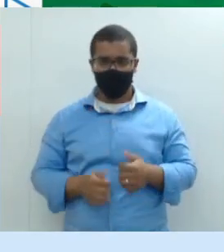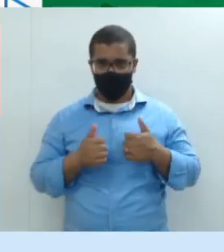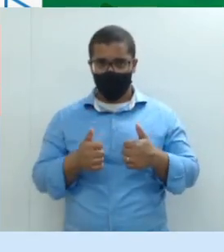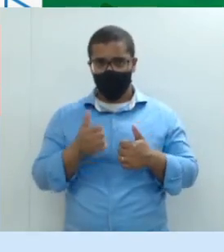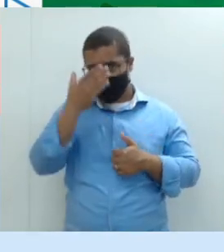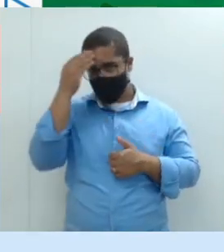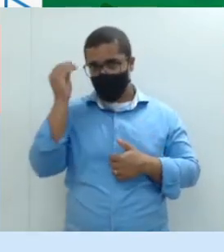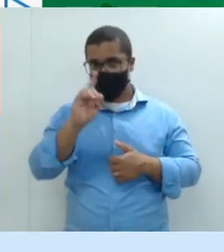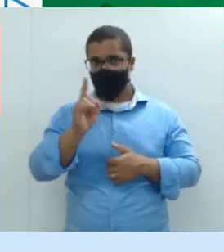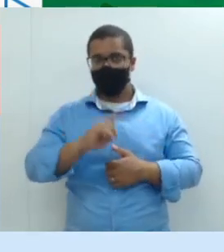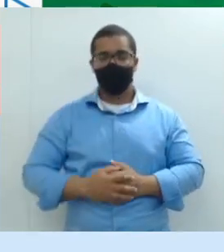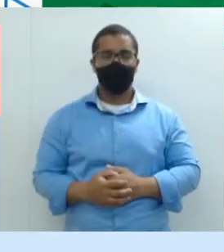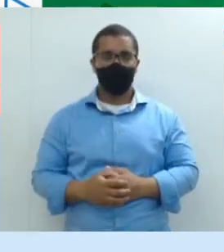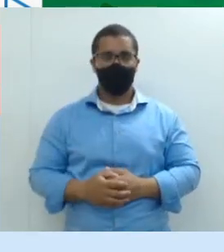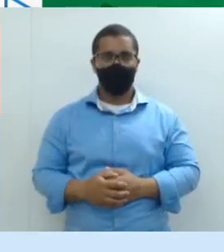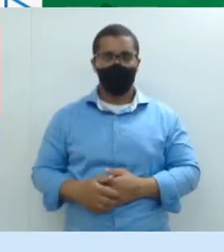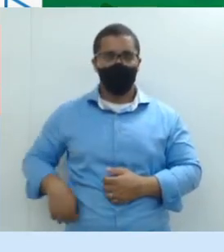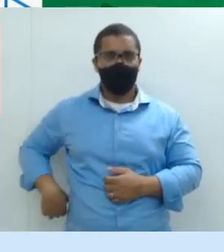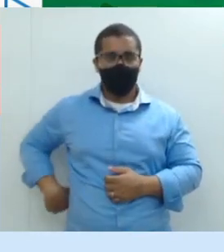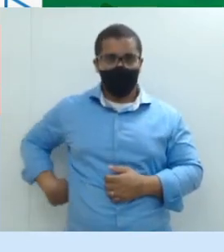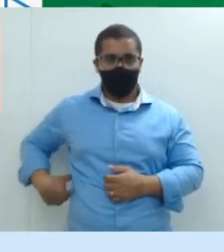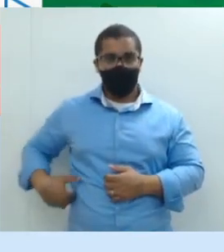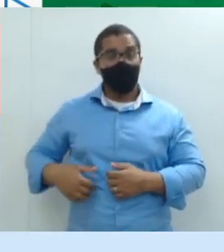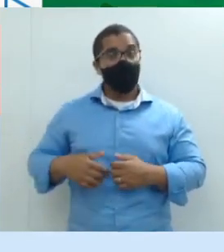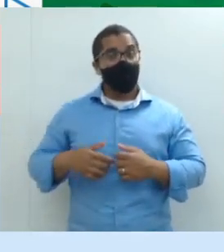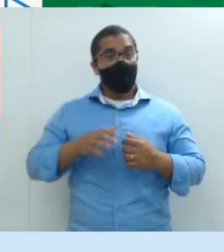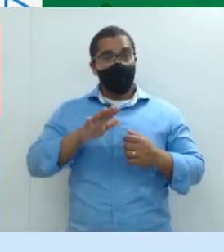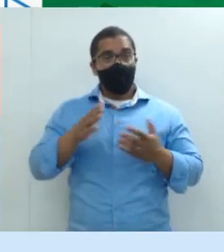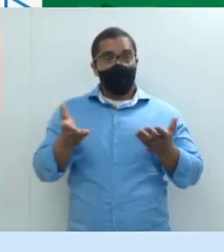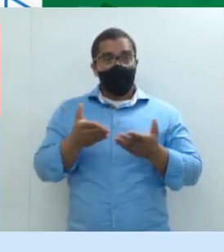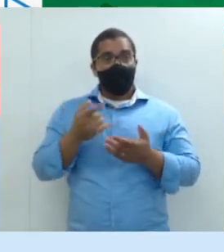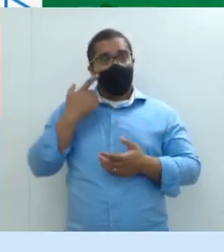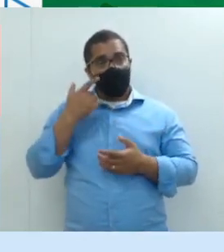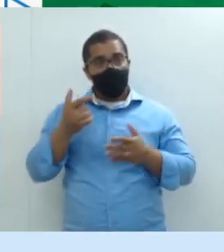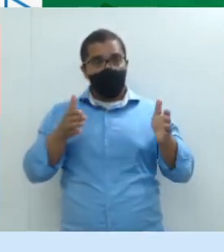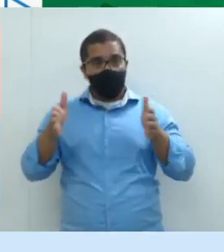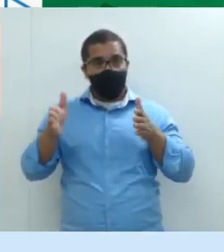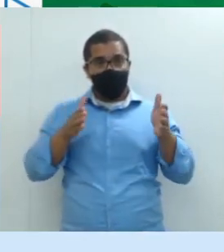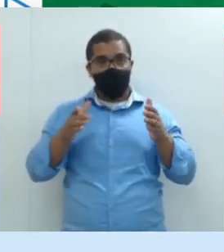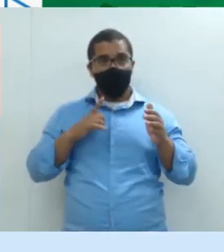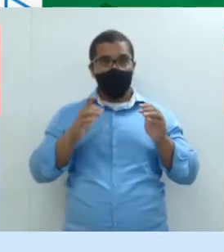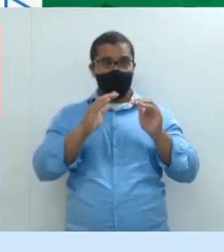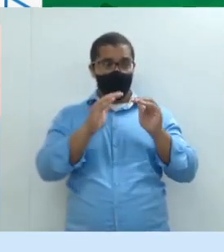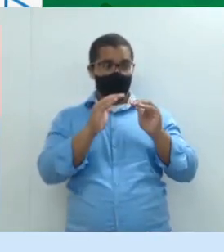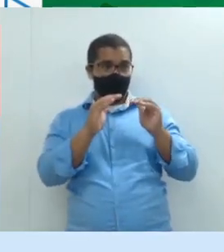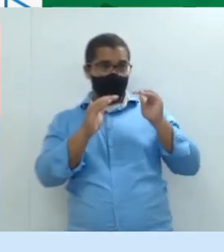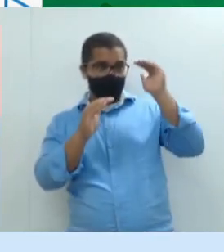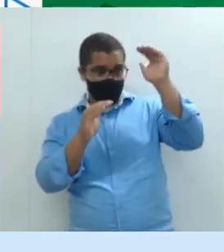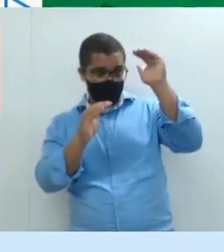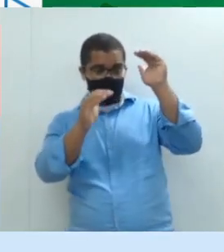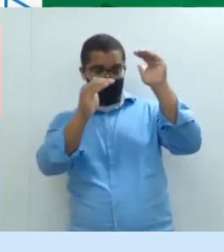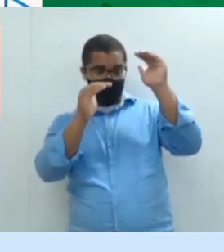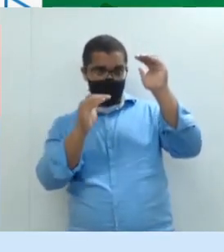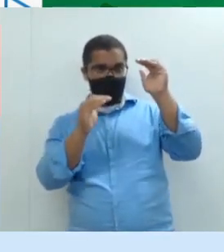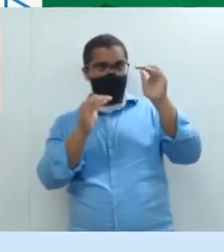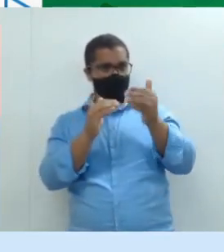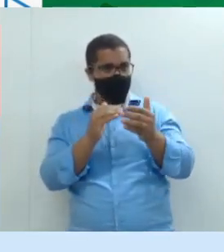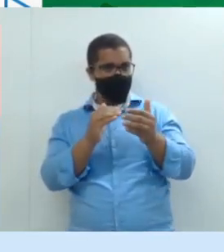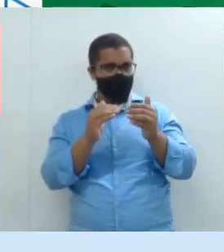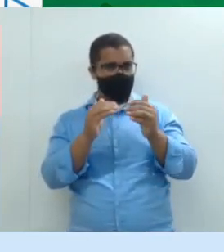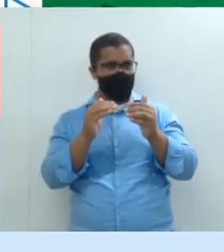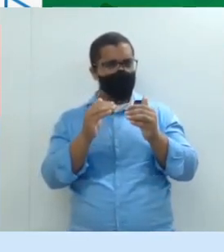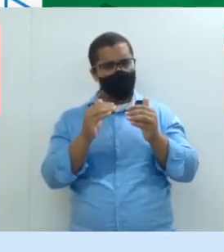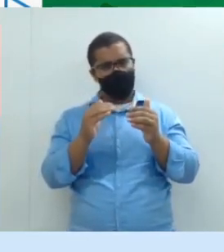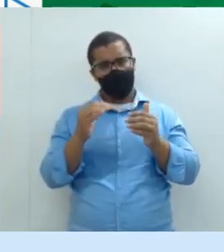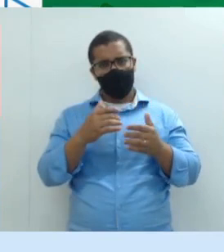esquece, registra. Bom, é nítido que durante o período da Alta Idade Média, e aqui eu vou subdividir, anota para tu